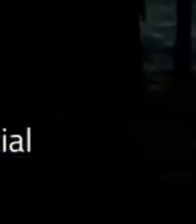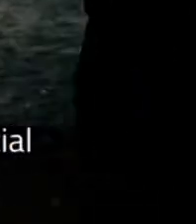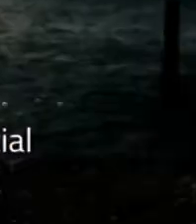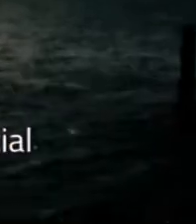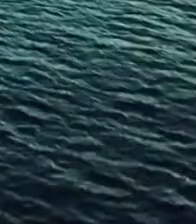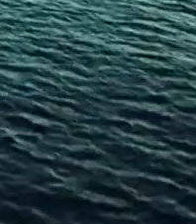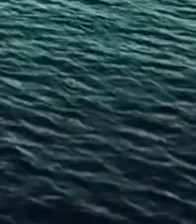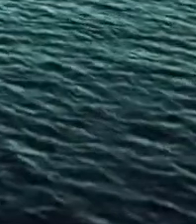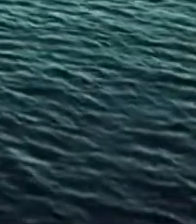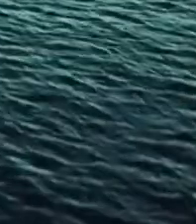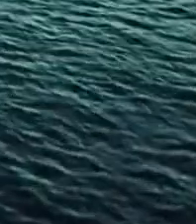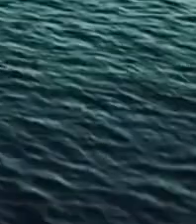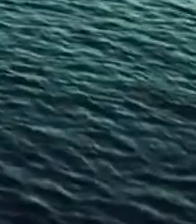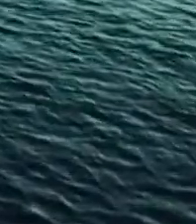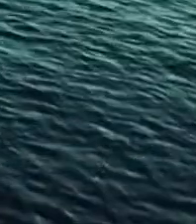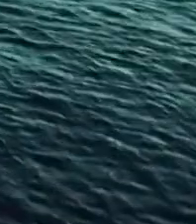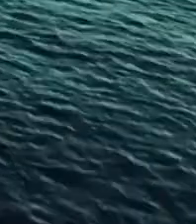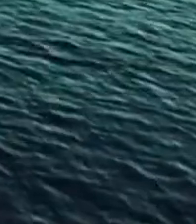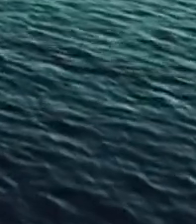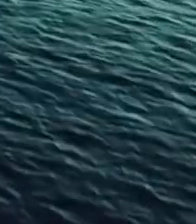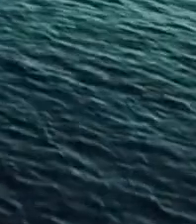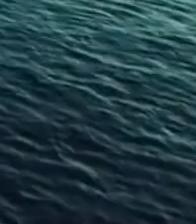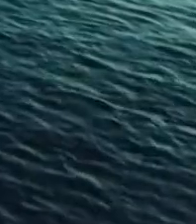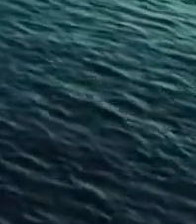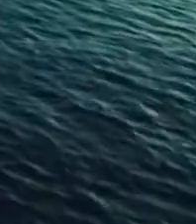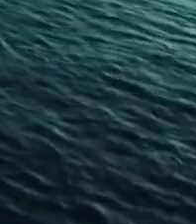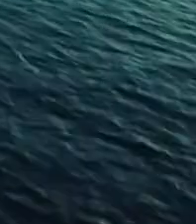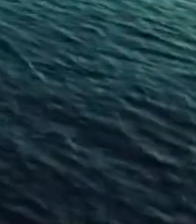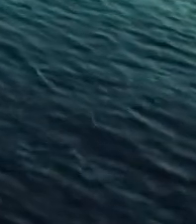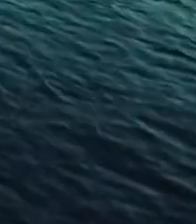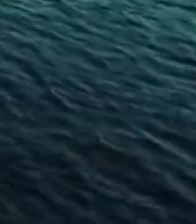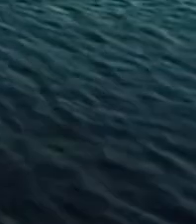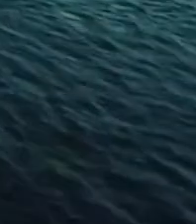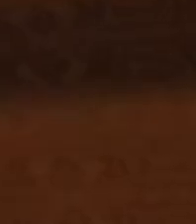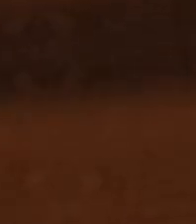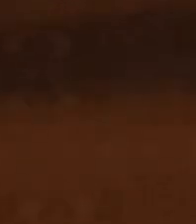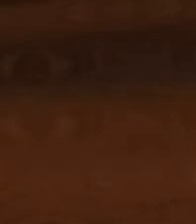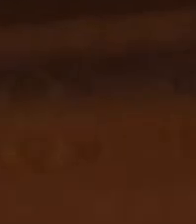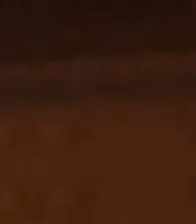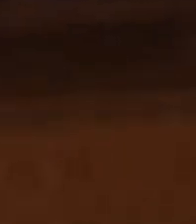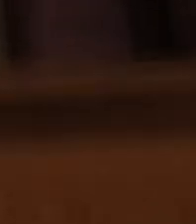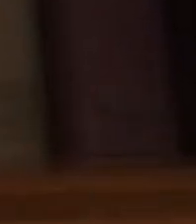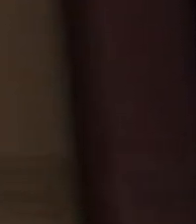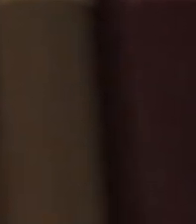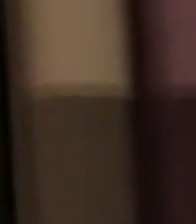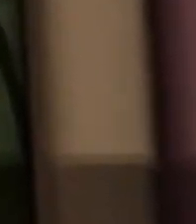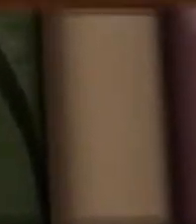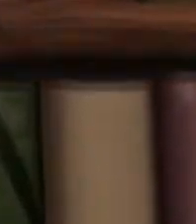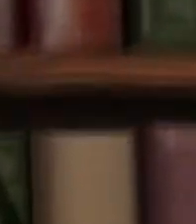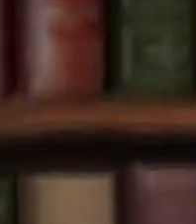sua voz. Câmara Municipal de Fortaleza. Nossa voz, nossa fortaleza.